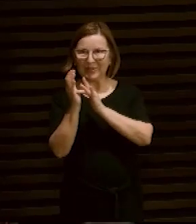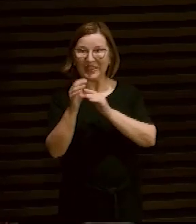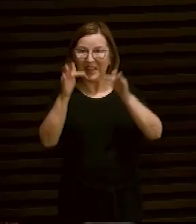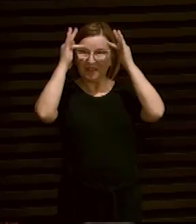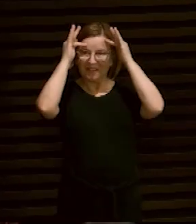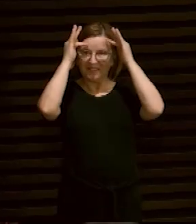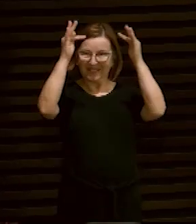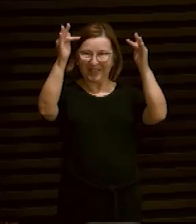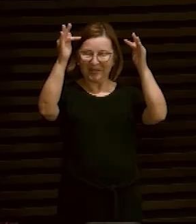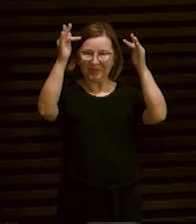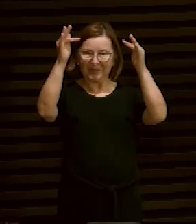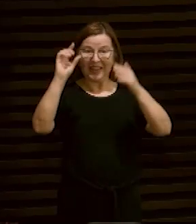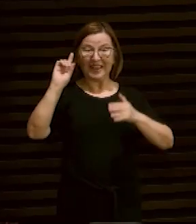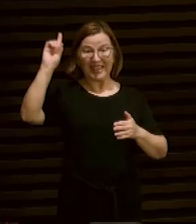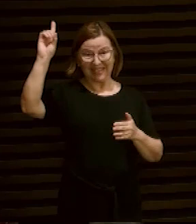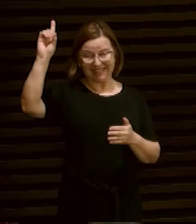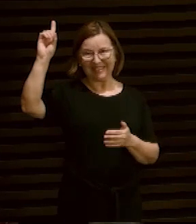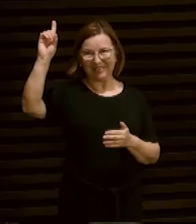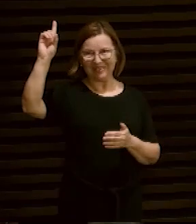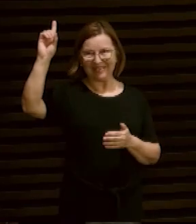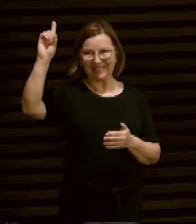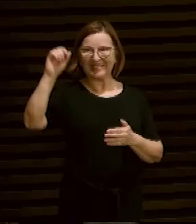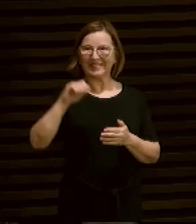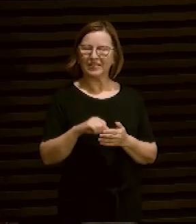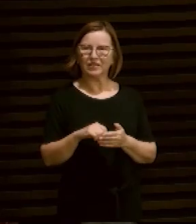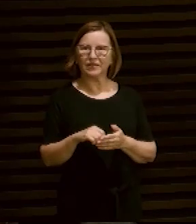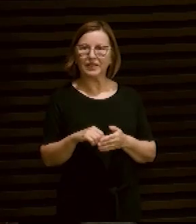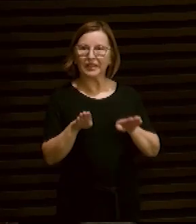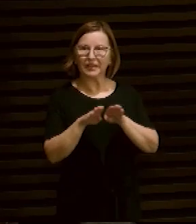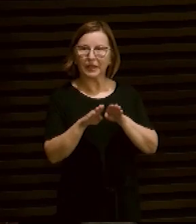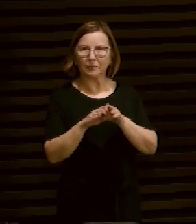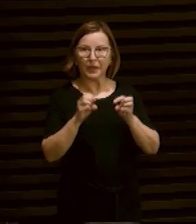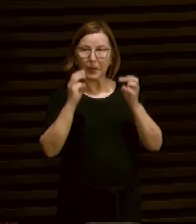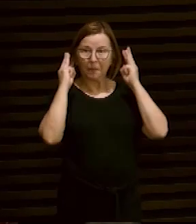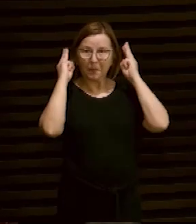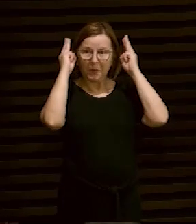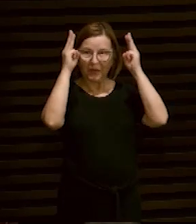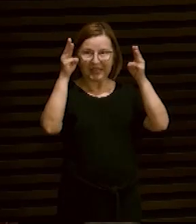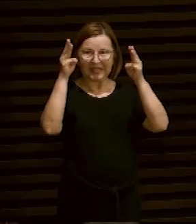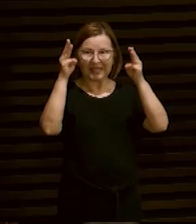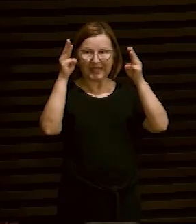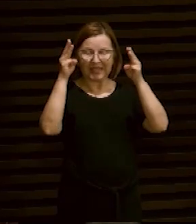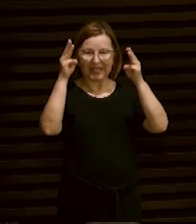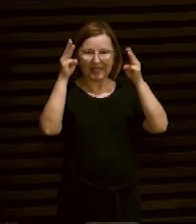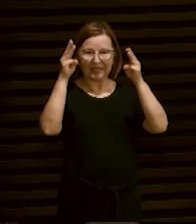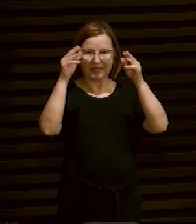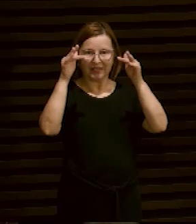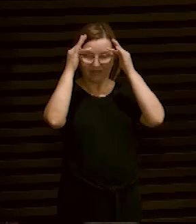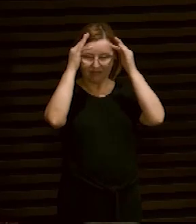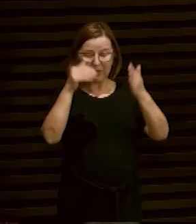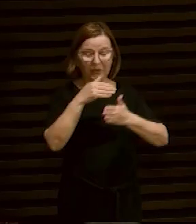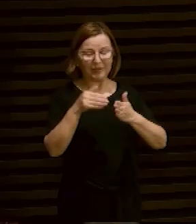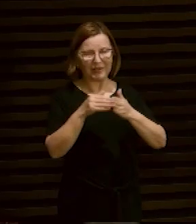fiel àquele que o constituiu, como também Moisés, em toda a casa